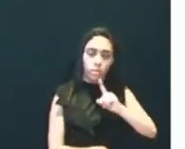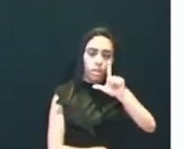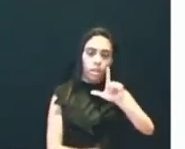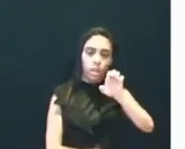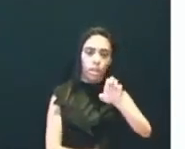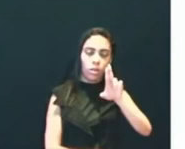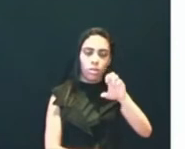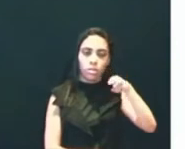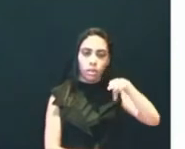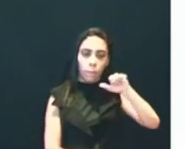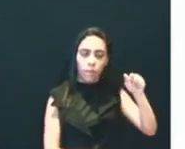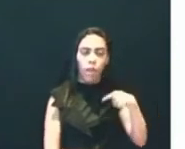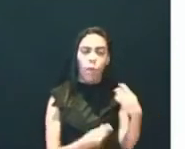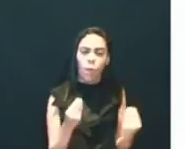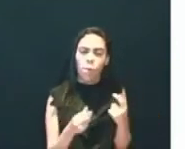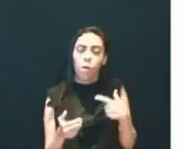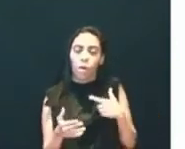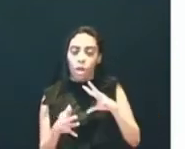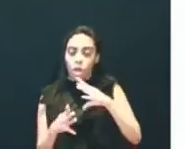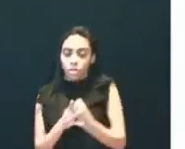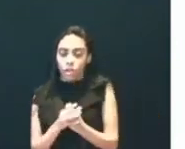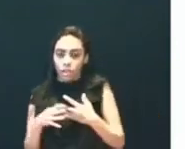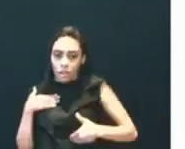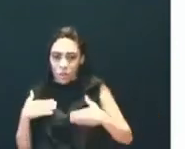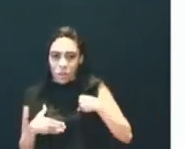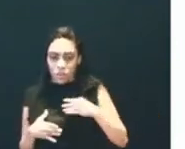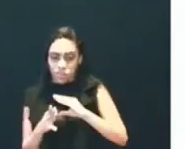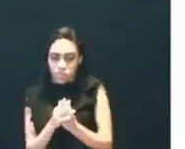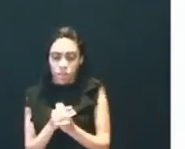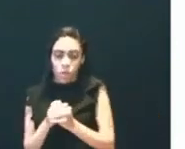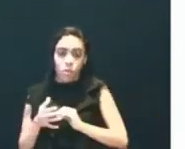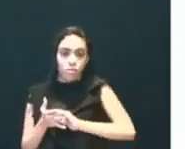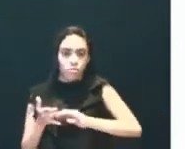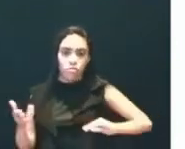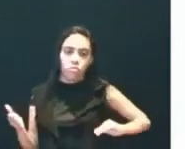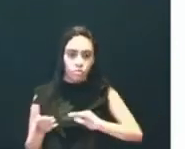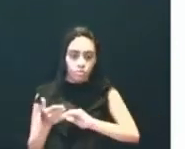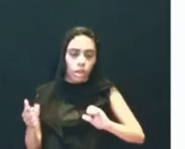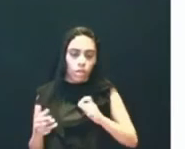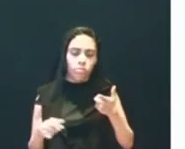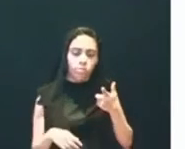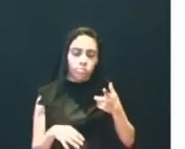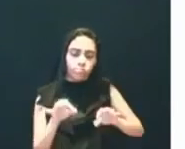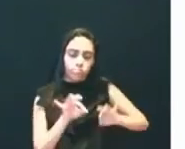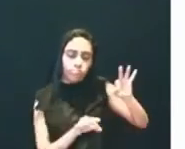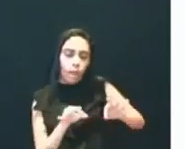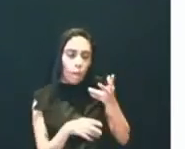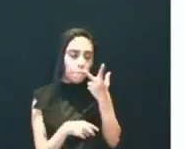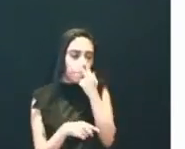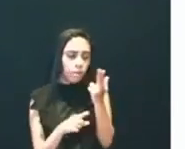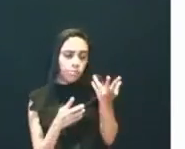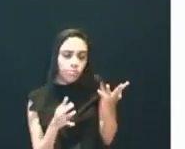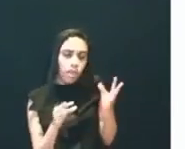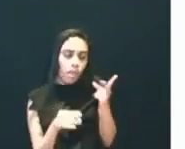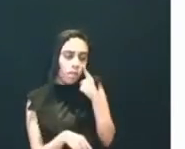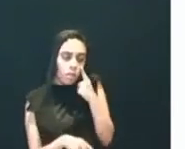de tratamento onde eu retiro células do paciente, as células linfóide, eu treino essas células para que elas